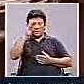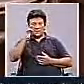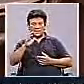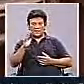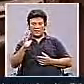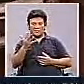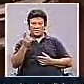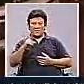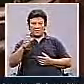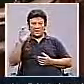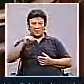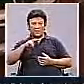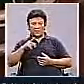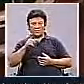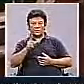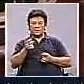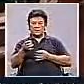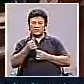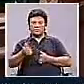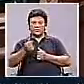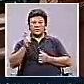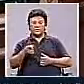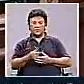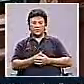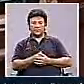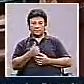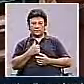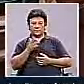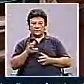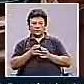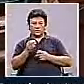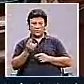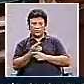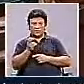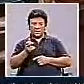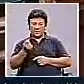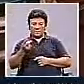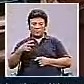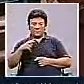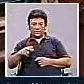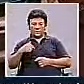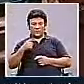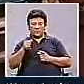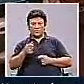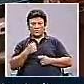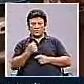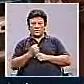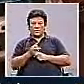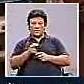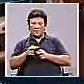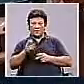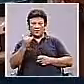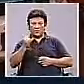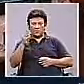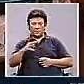tetracampeão, que tipo de campeonato sei já venceu? Bem, eu corri vários anos em Portugal, comecei a correr os rallies em